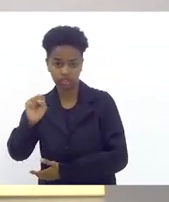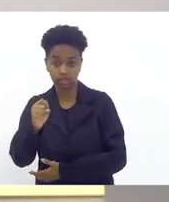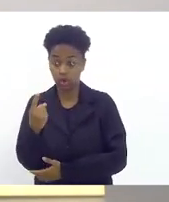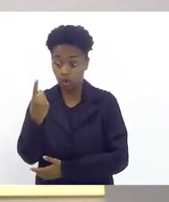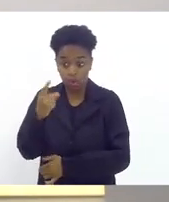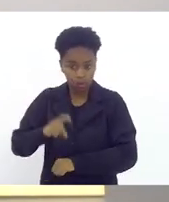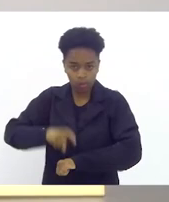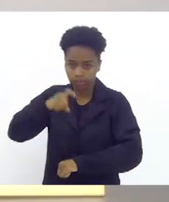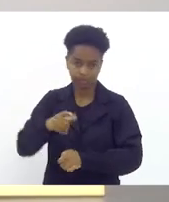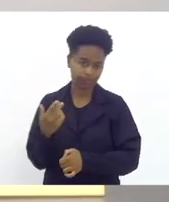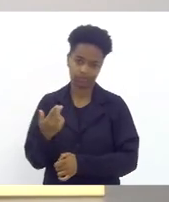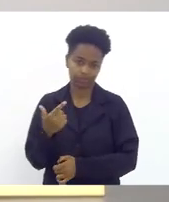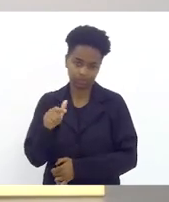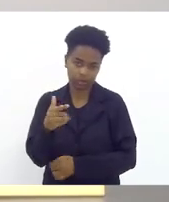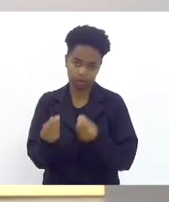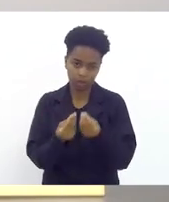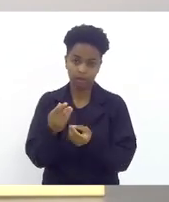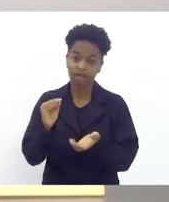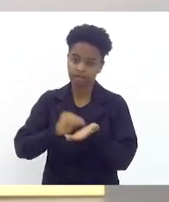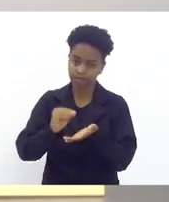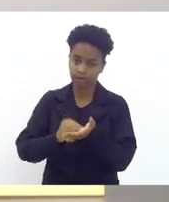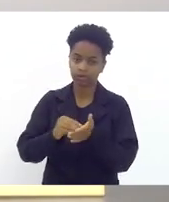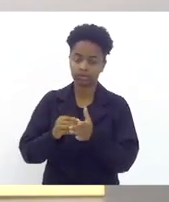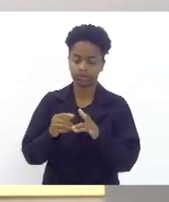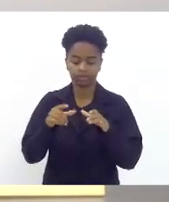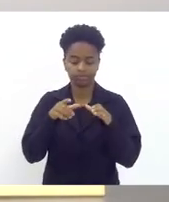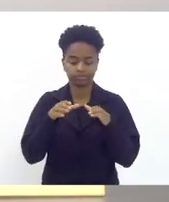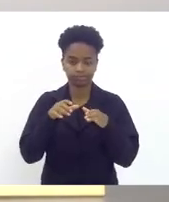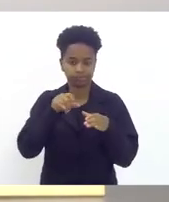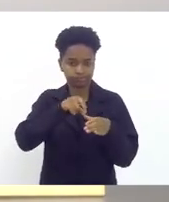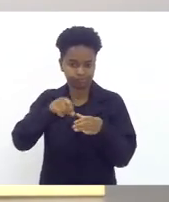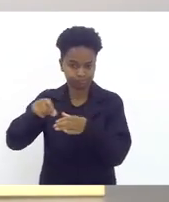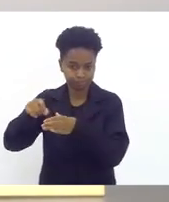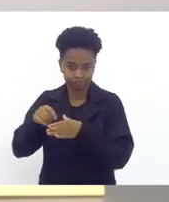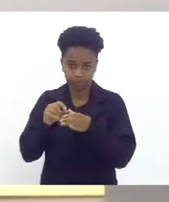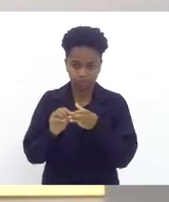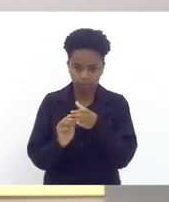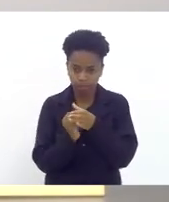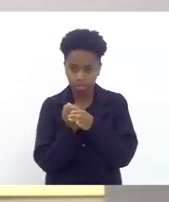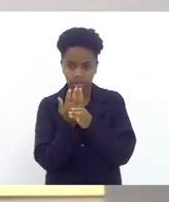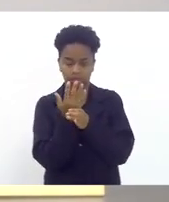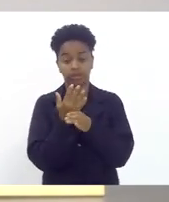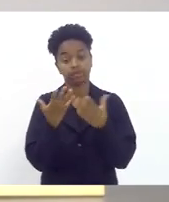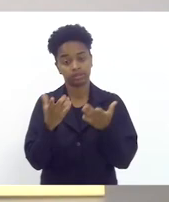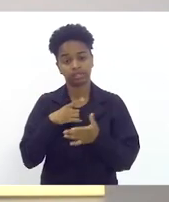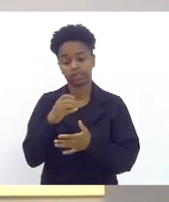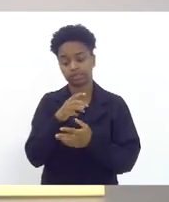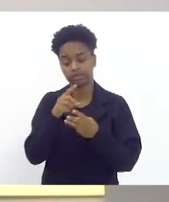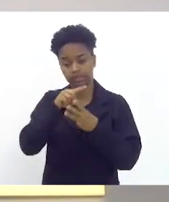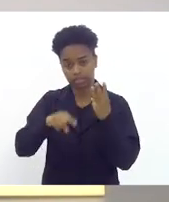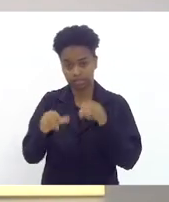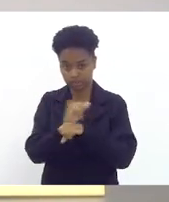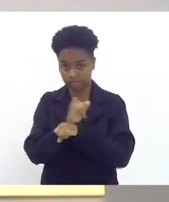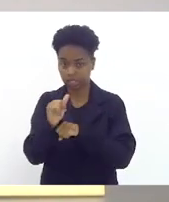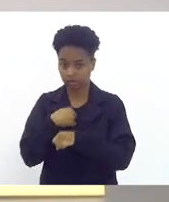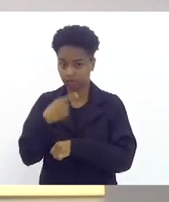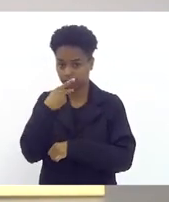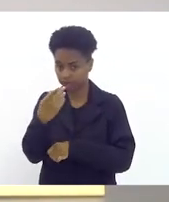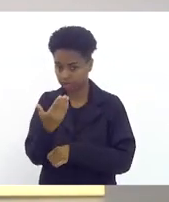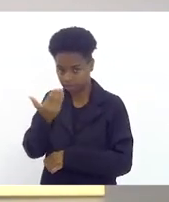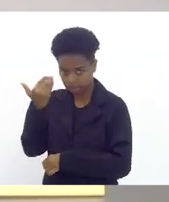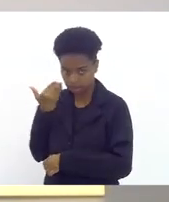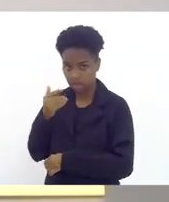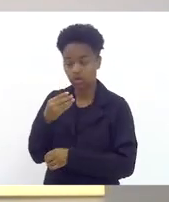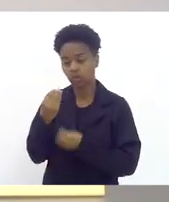então a gente precisa estruturar Então nesse sentido essas três diferentes estratégias de restauração que Eu mencionei que é a forma como a gente